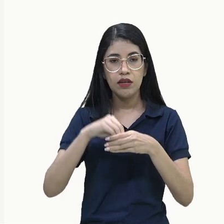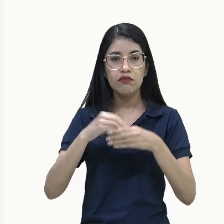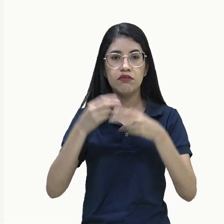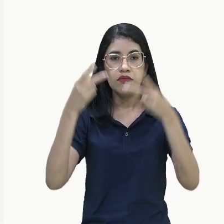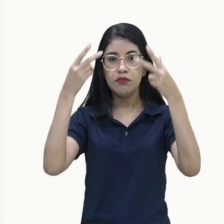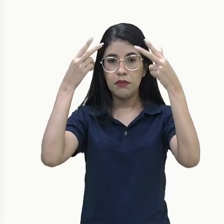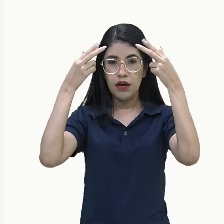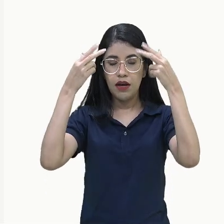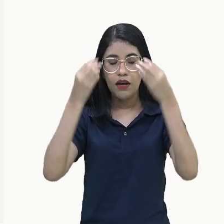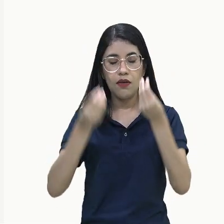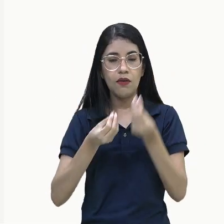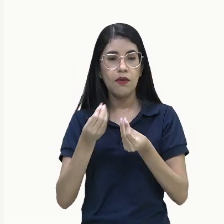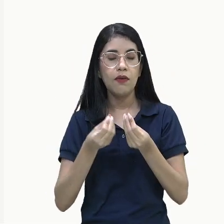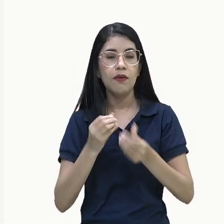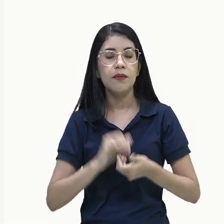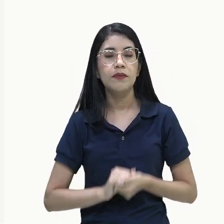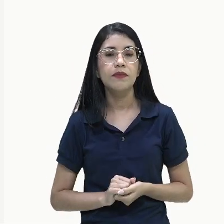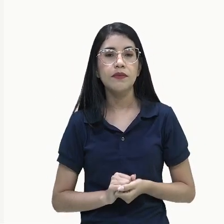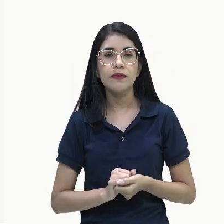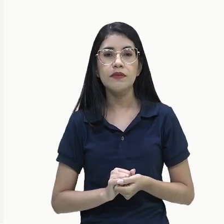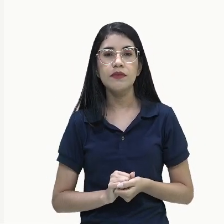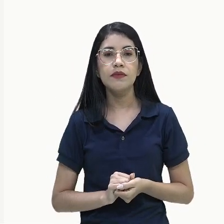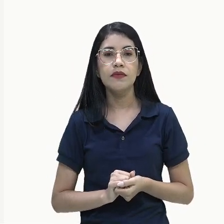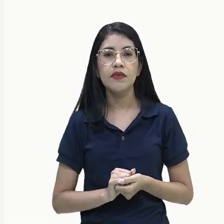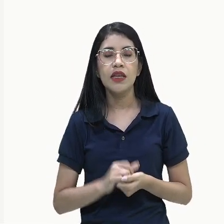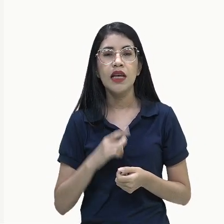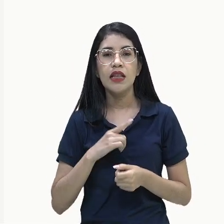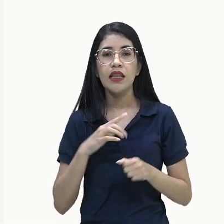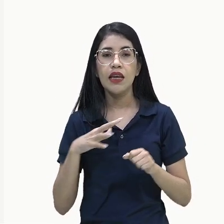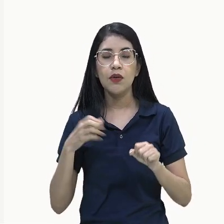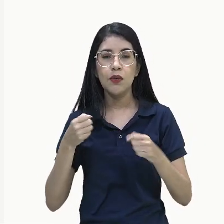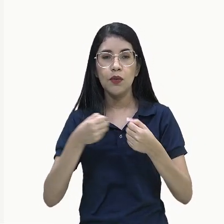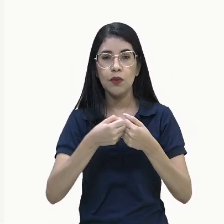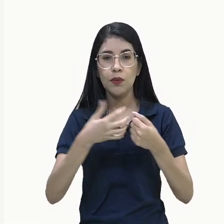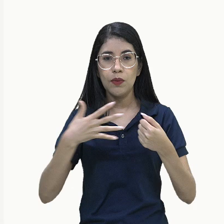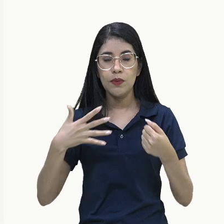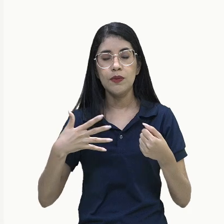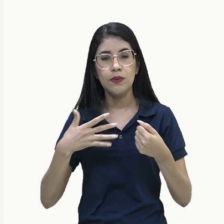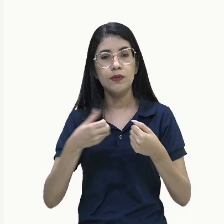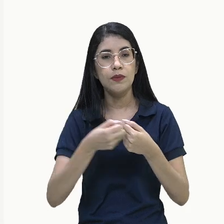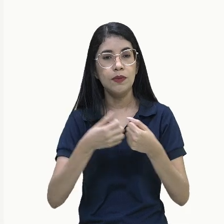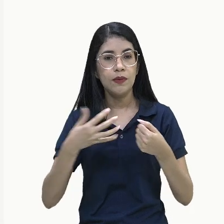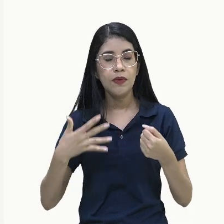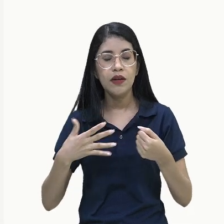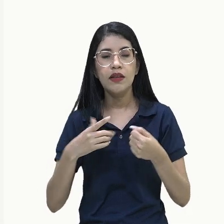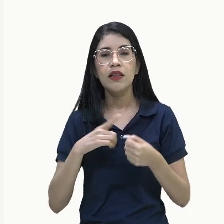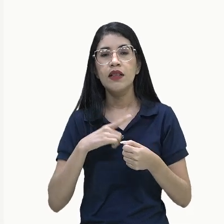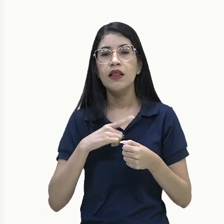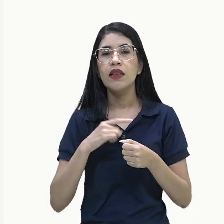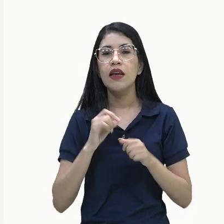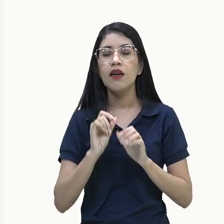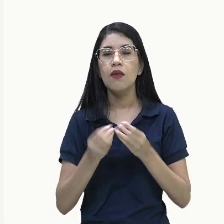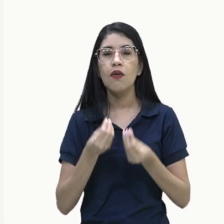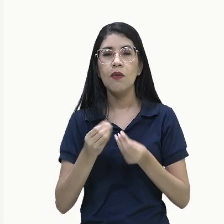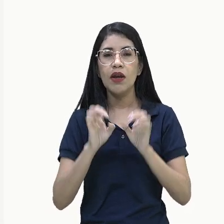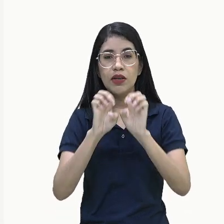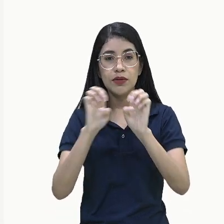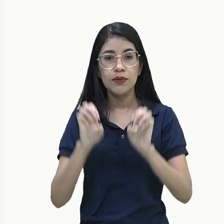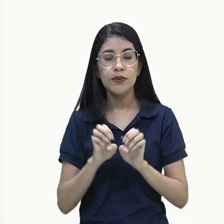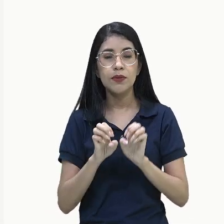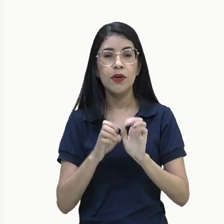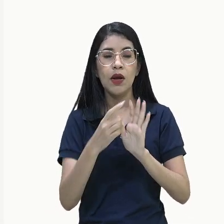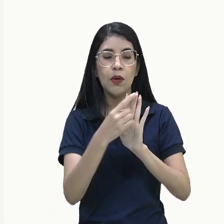externo por um processo que é chamado de impulso nervoso. Os neurônios, eles são compostos por